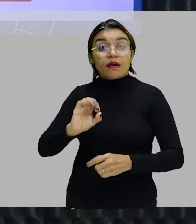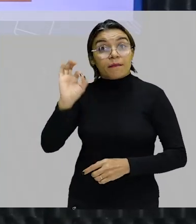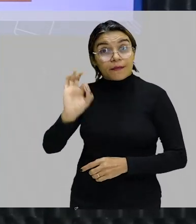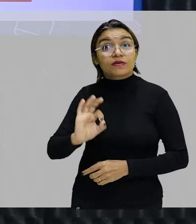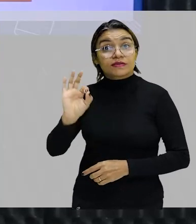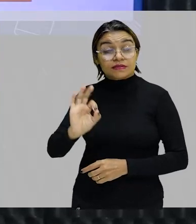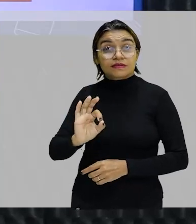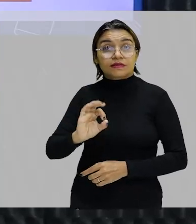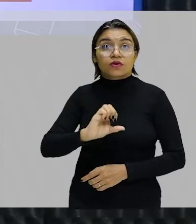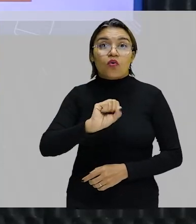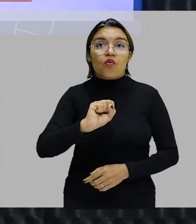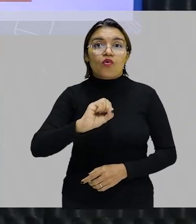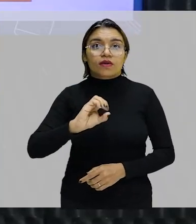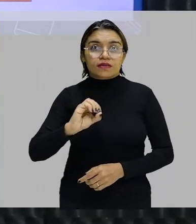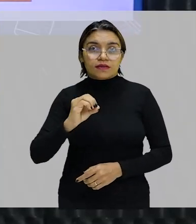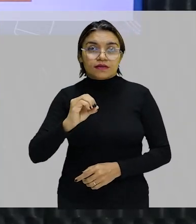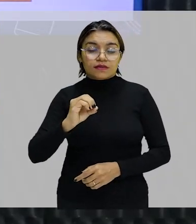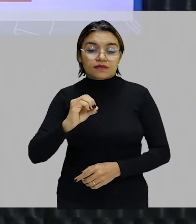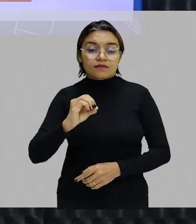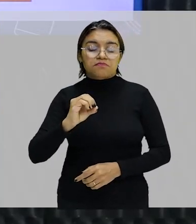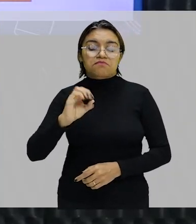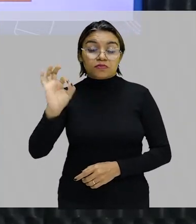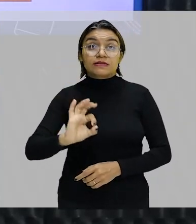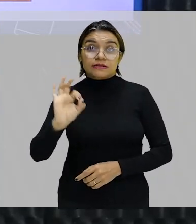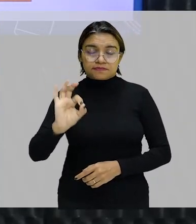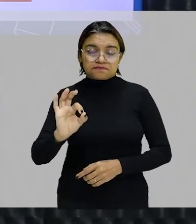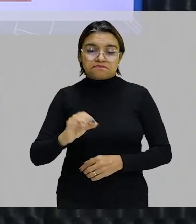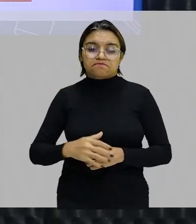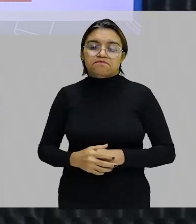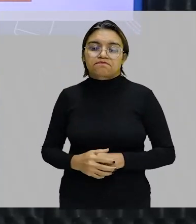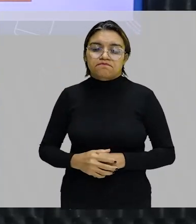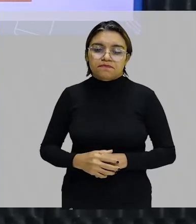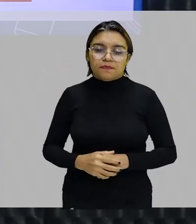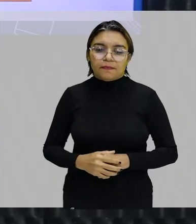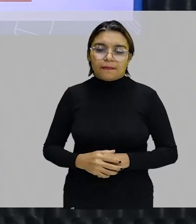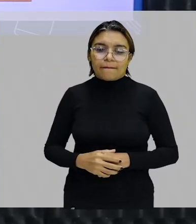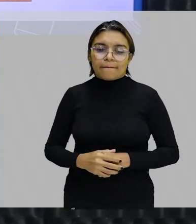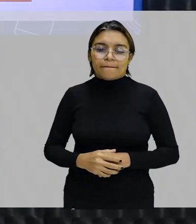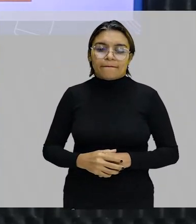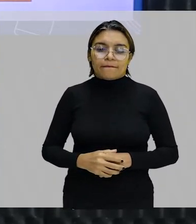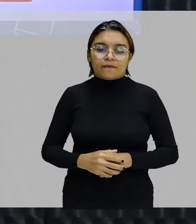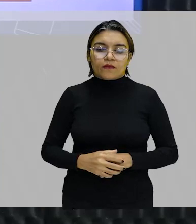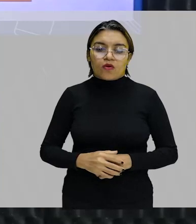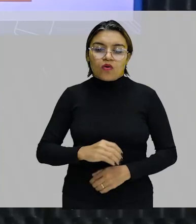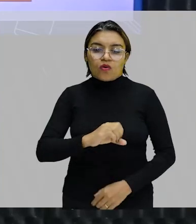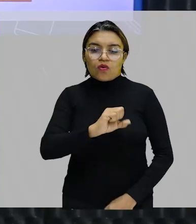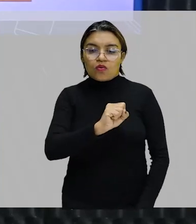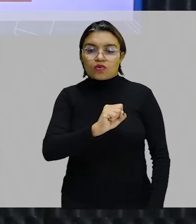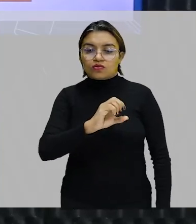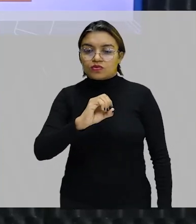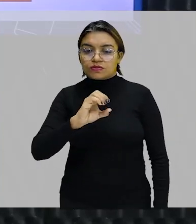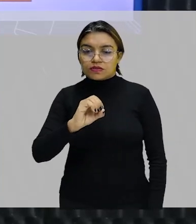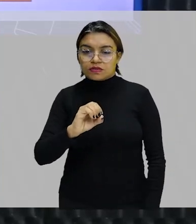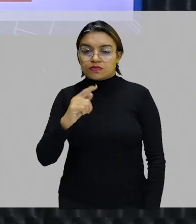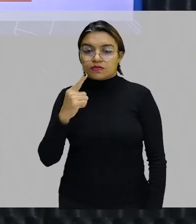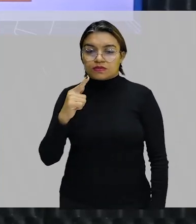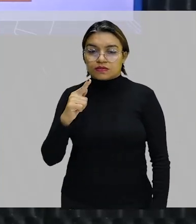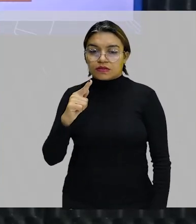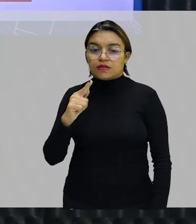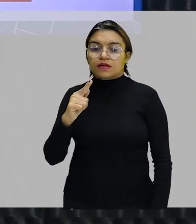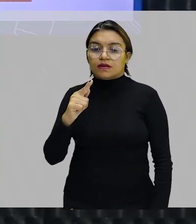porcentagem, 80%, certo? 800 gramas de calcita, portanto, vai corresponder a